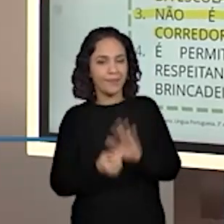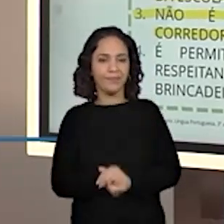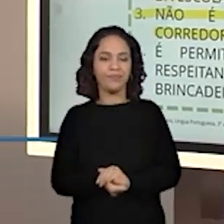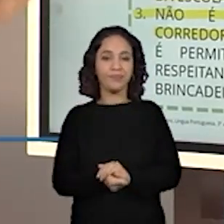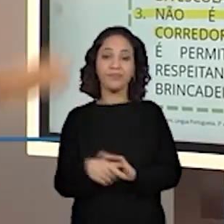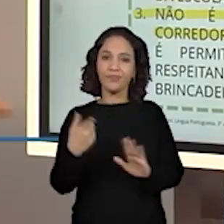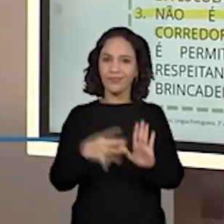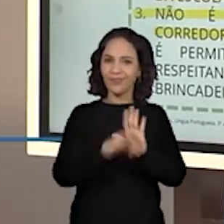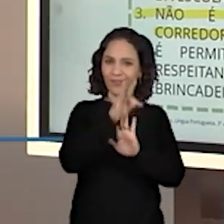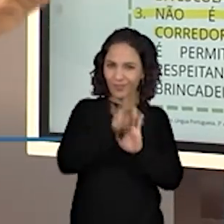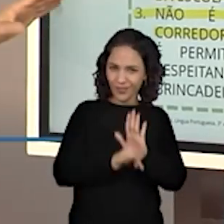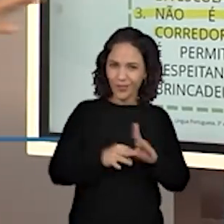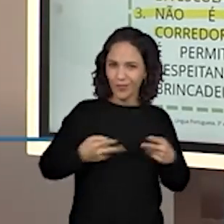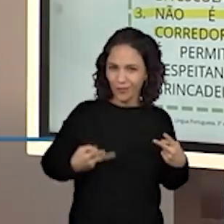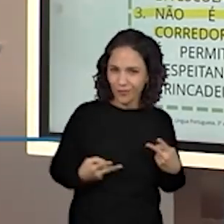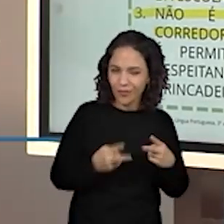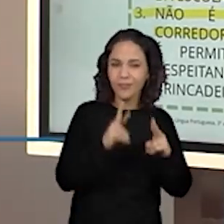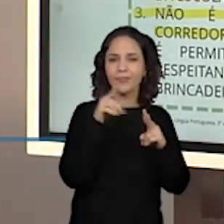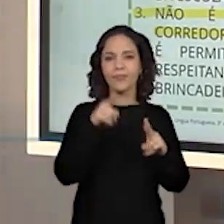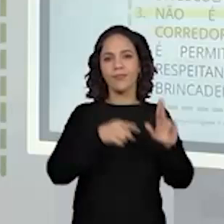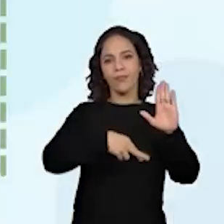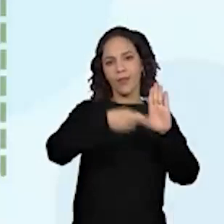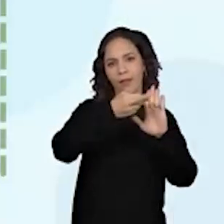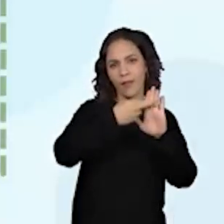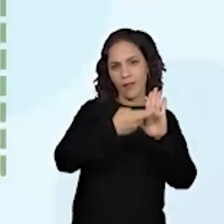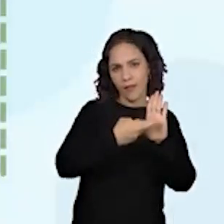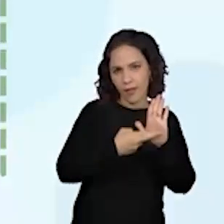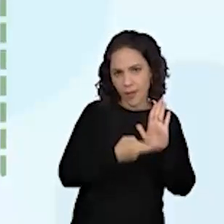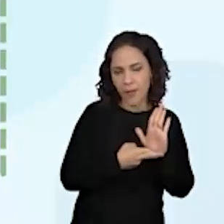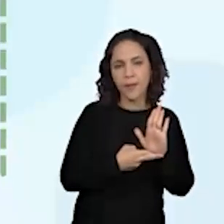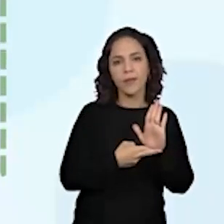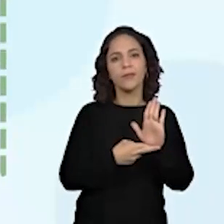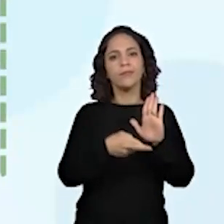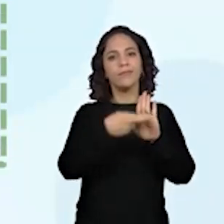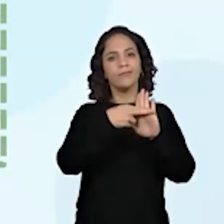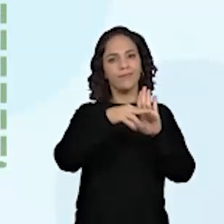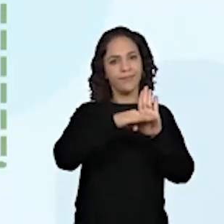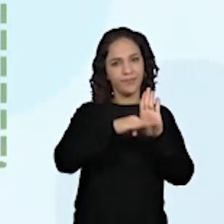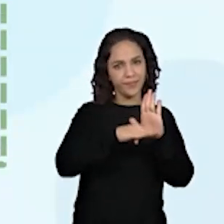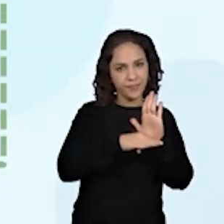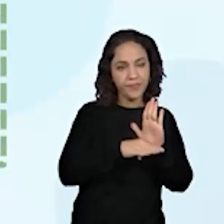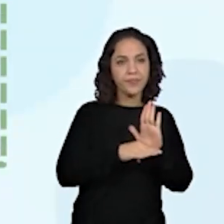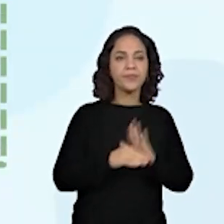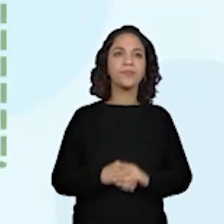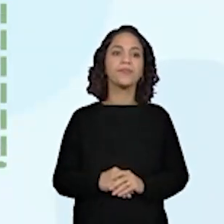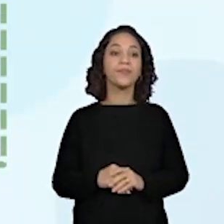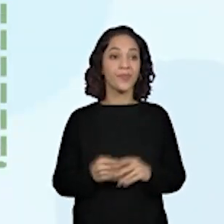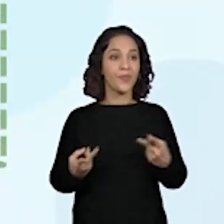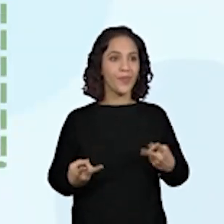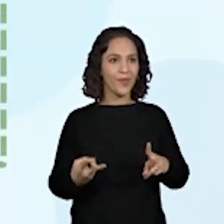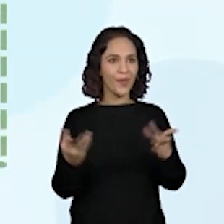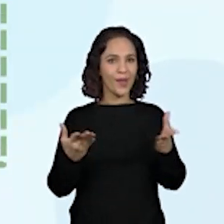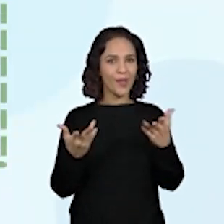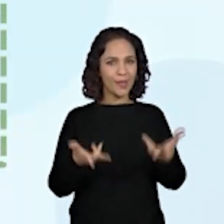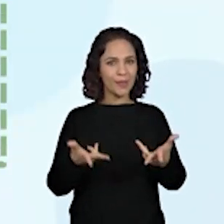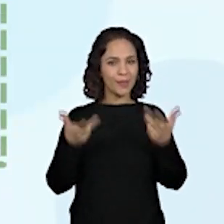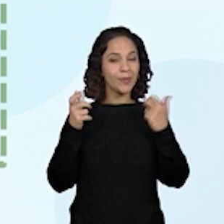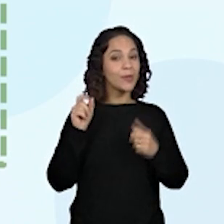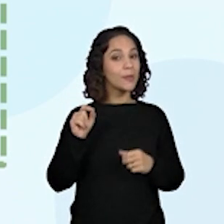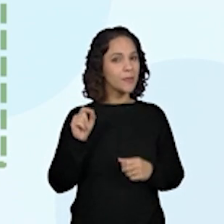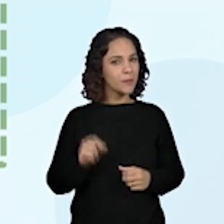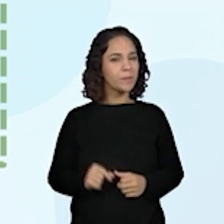aprendendo sobre regras e regulamento. Na aula que continua, vamos perceber o